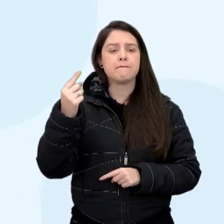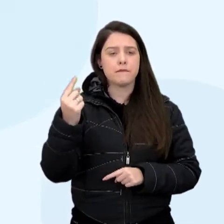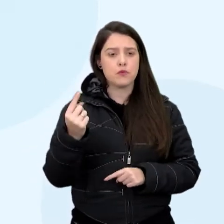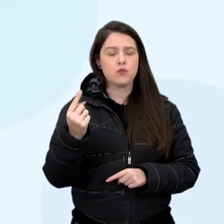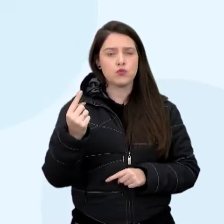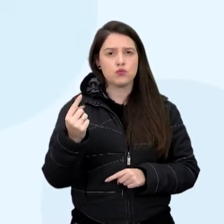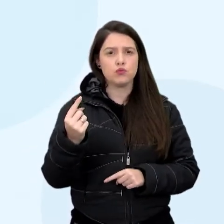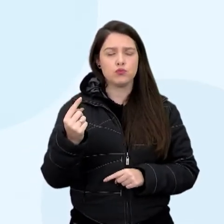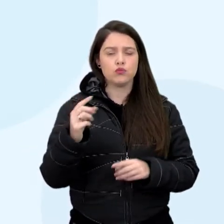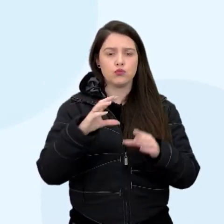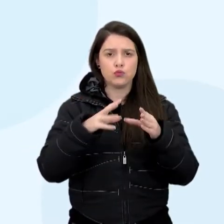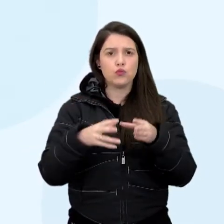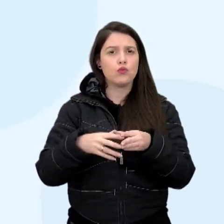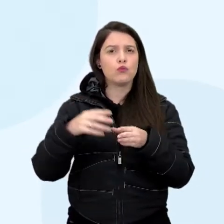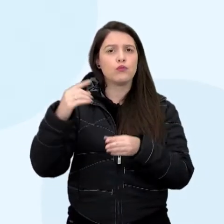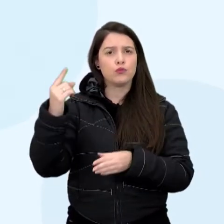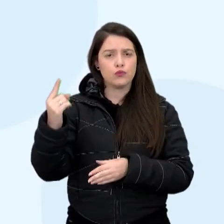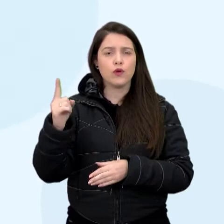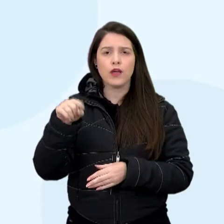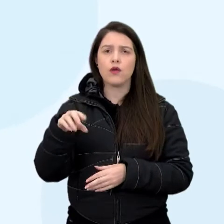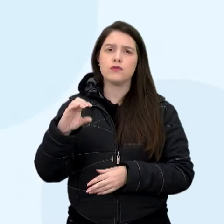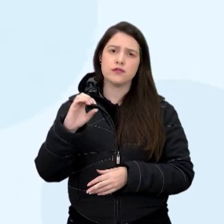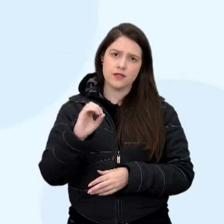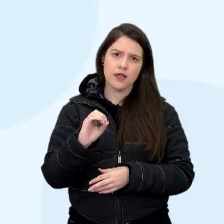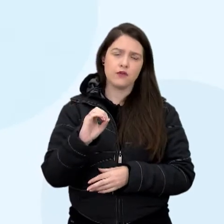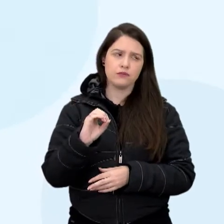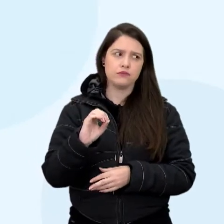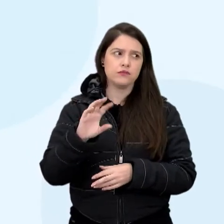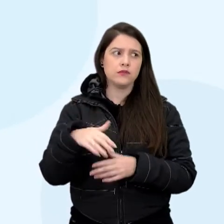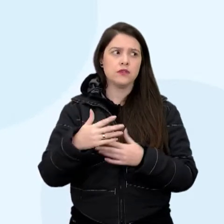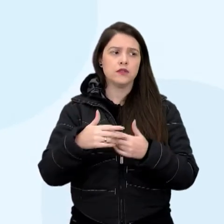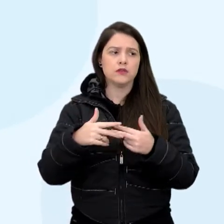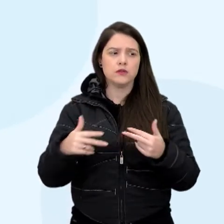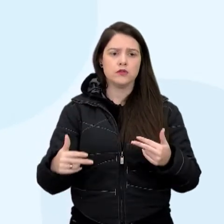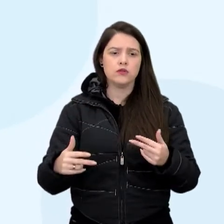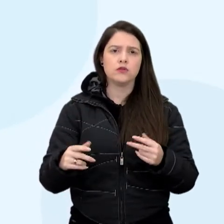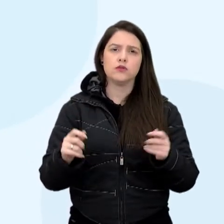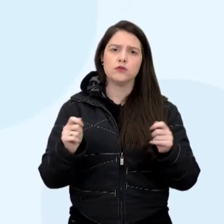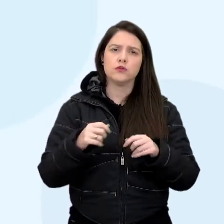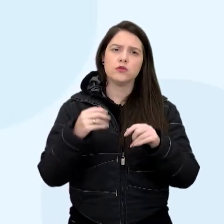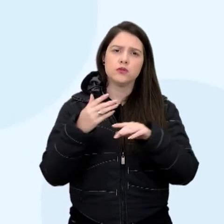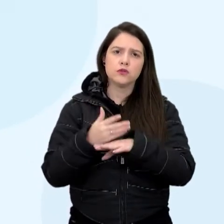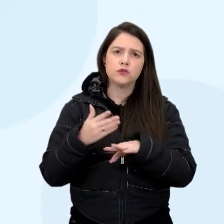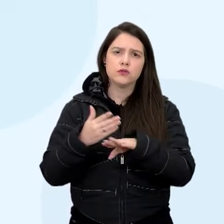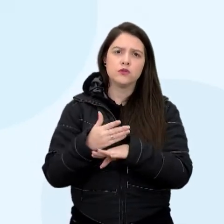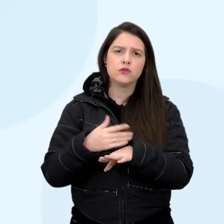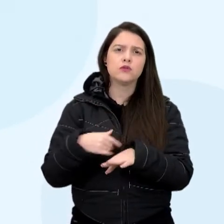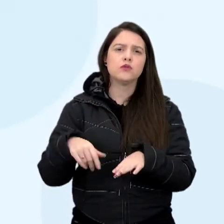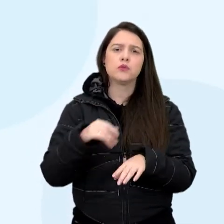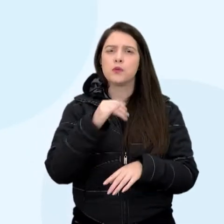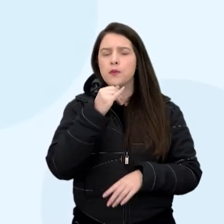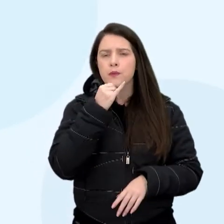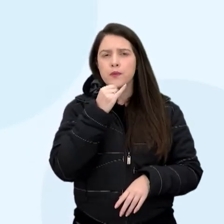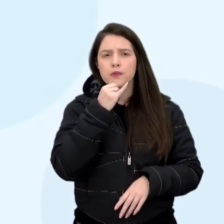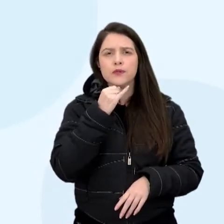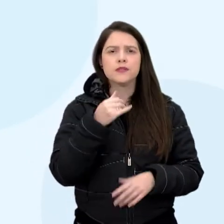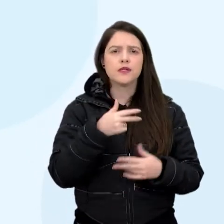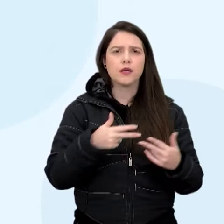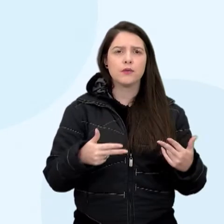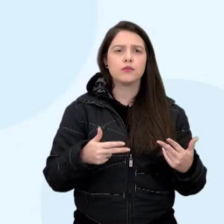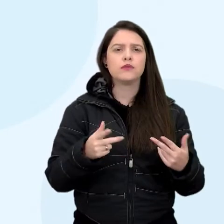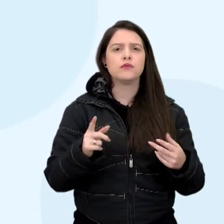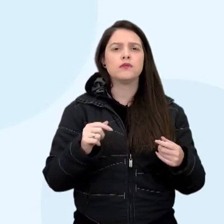ok? Que no caso aqui é o 0, tá ok? Tá vendo? Contraditório, né? O 1 é o 0. Mas é porque são 11 termos, tá